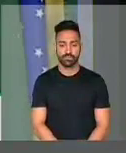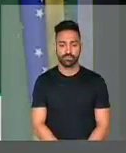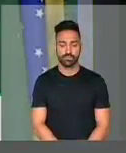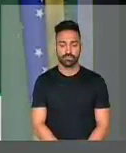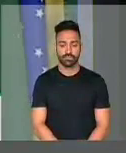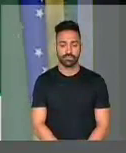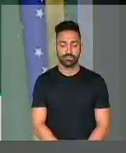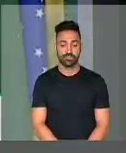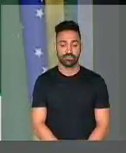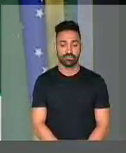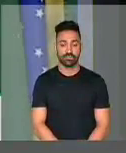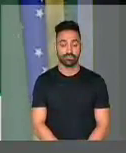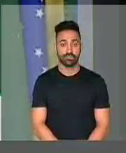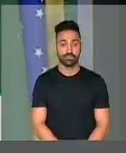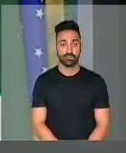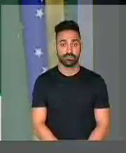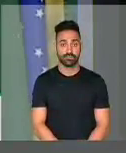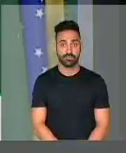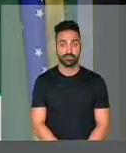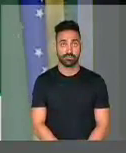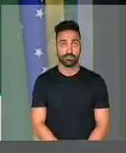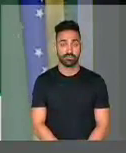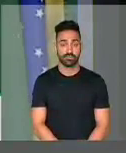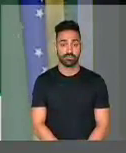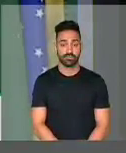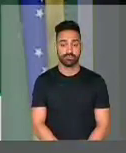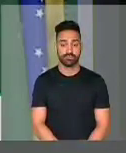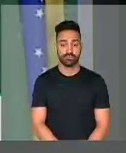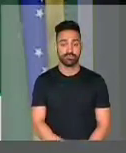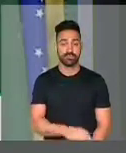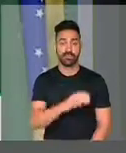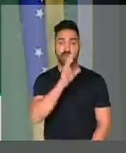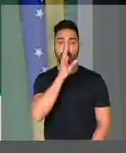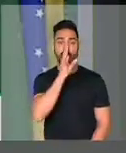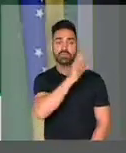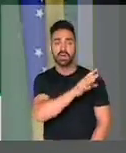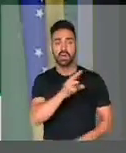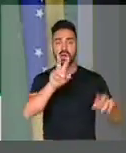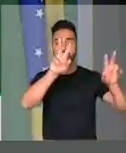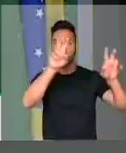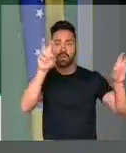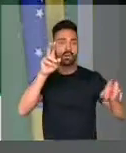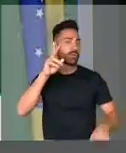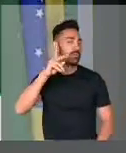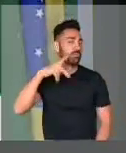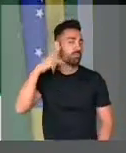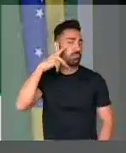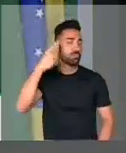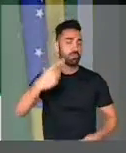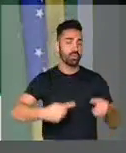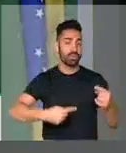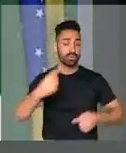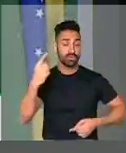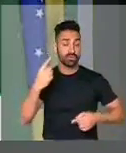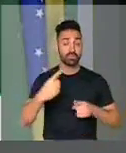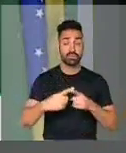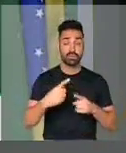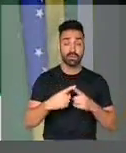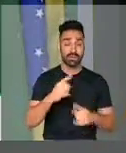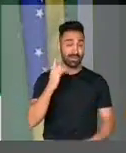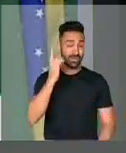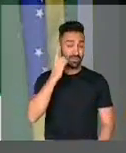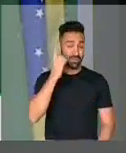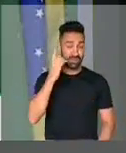Ora, não se pode sequer acusar de questão política, até porque os deputados